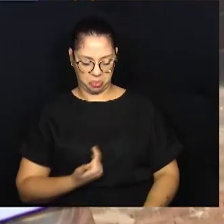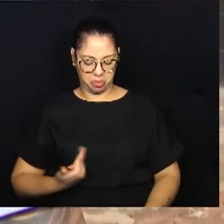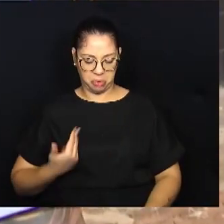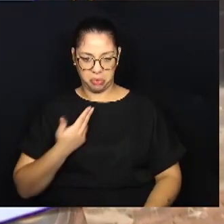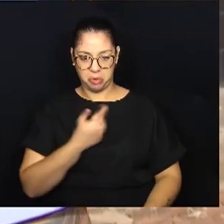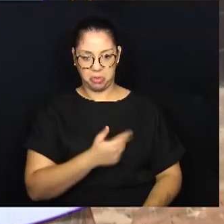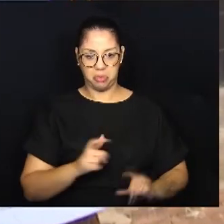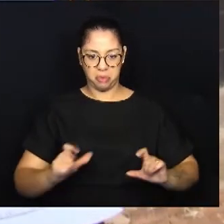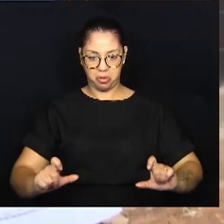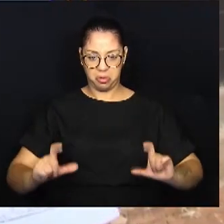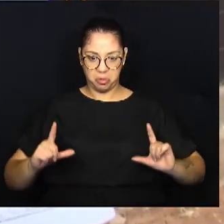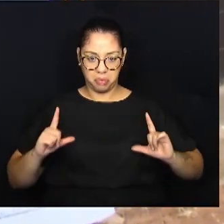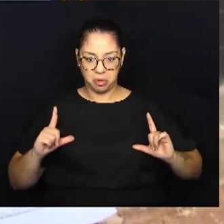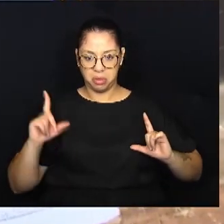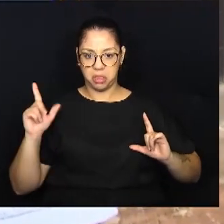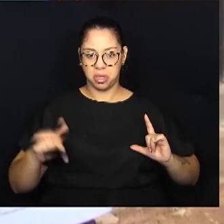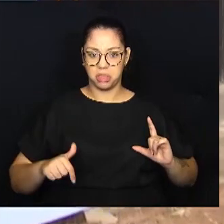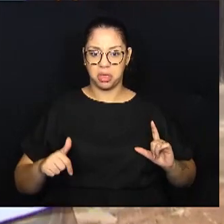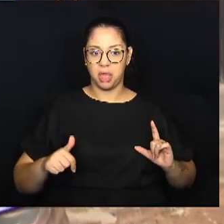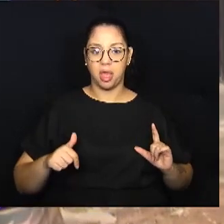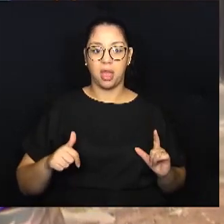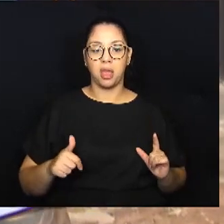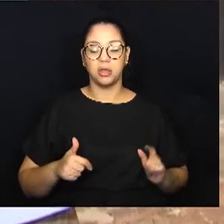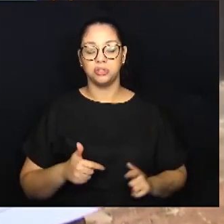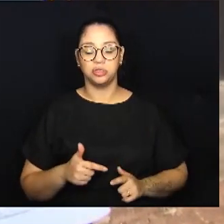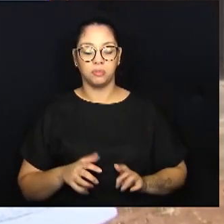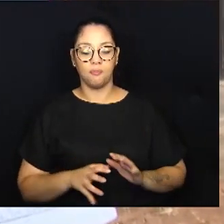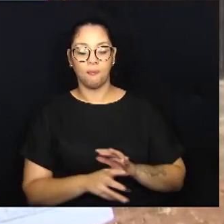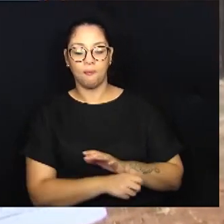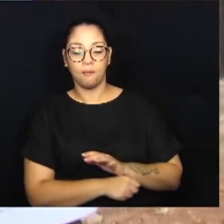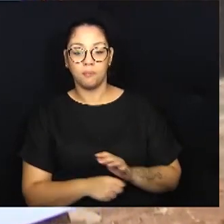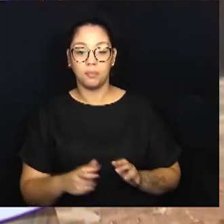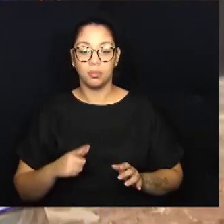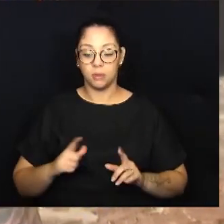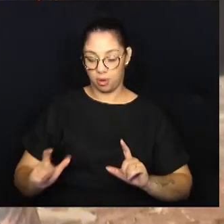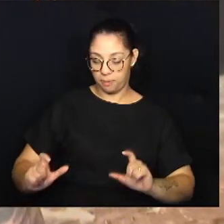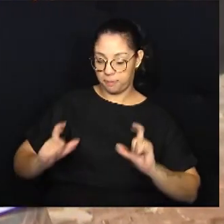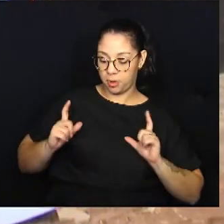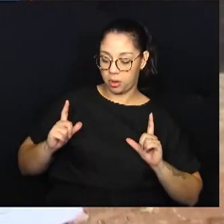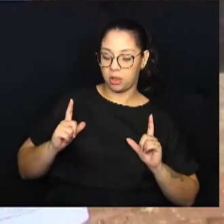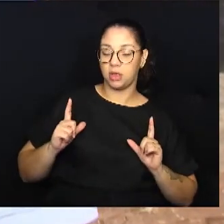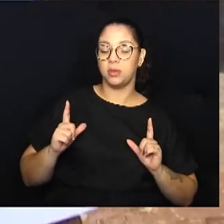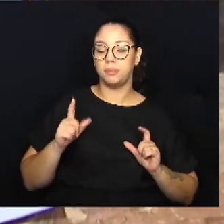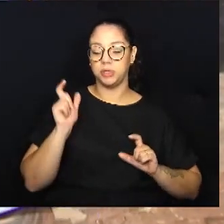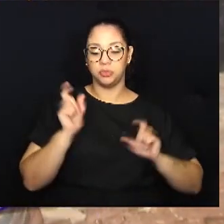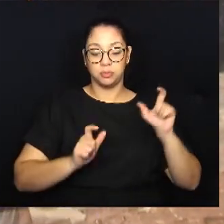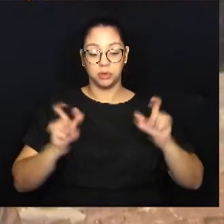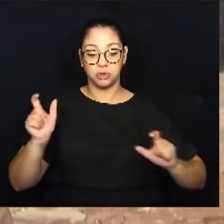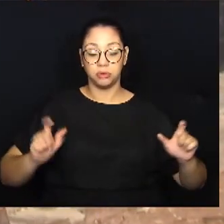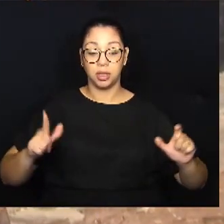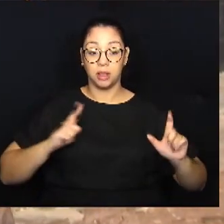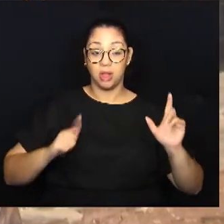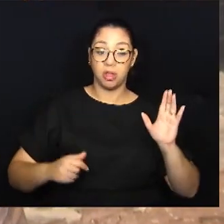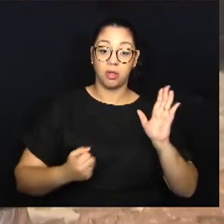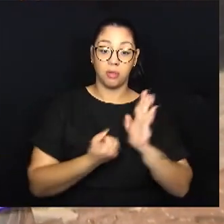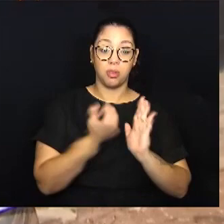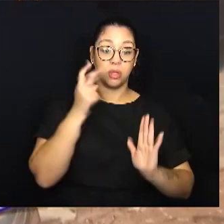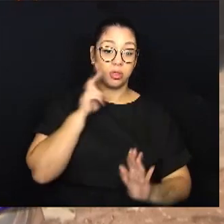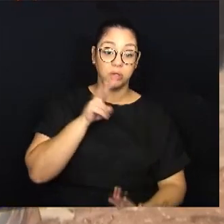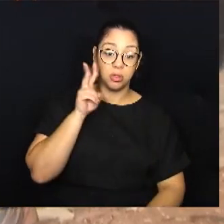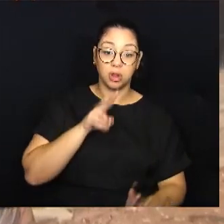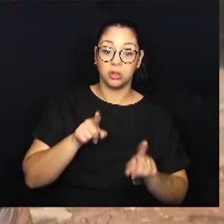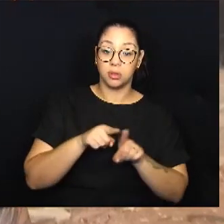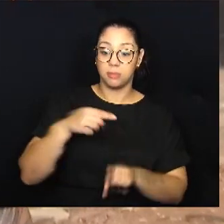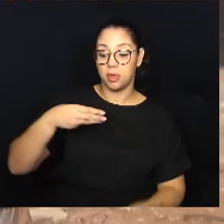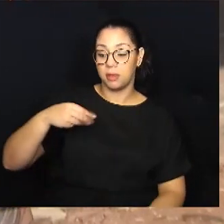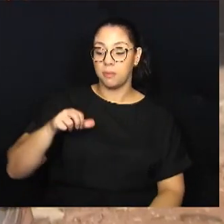de narcotraficantes. Eu quero ver uma foto de Malcolm X, eu quero ver uma foto de Martin Luther King, propriamente de Marielle, para que a